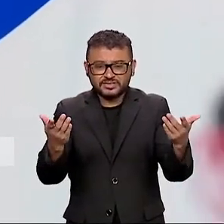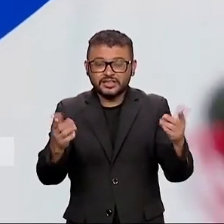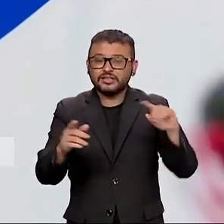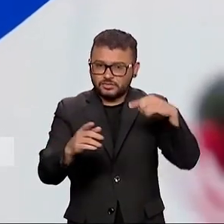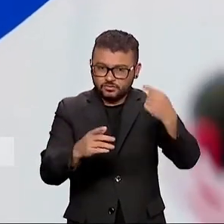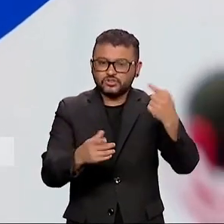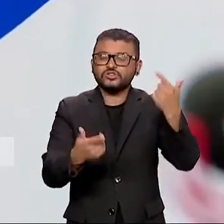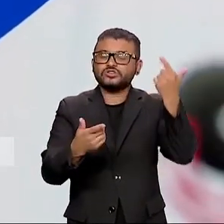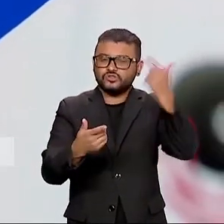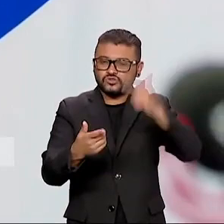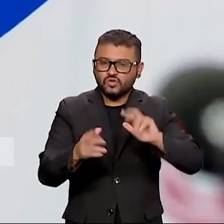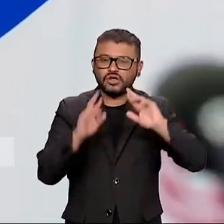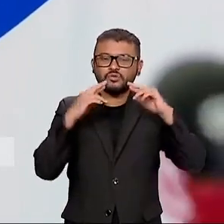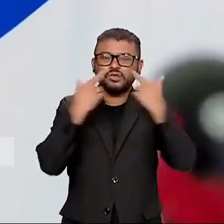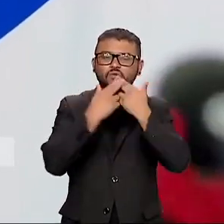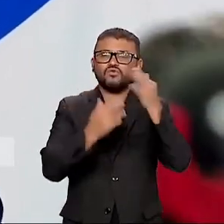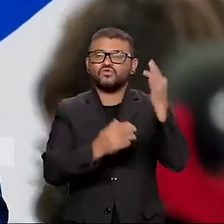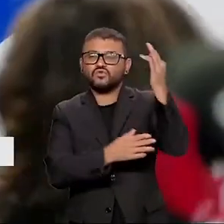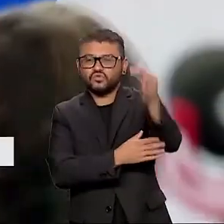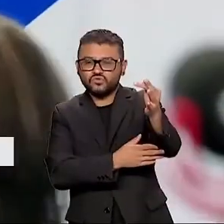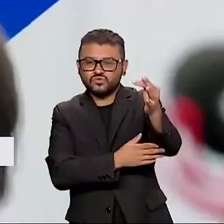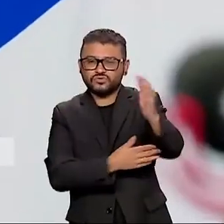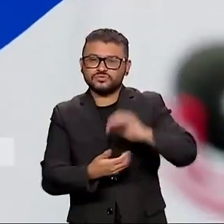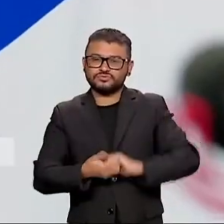o próximo encontro.